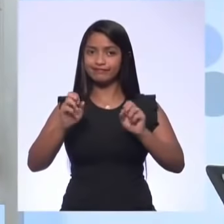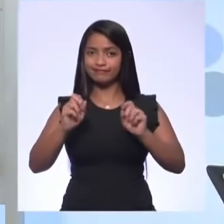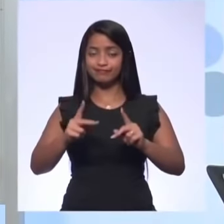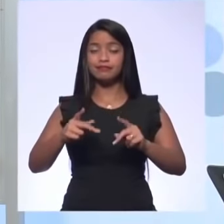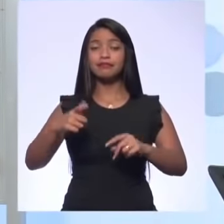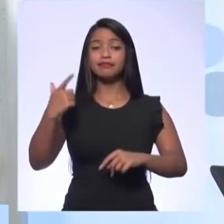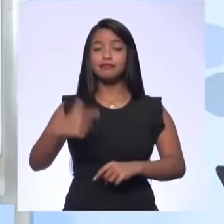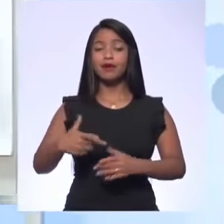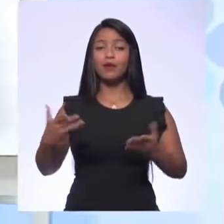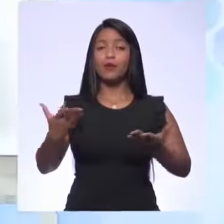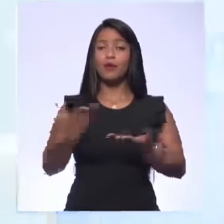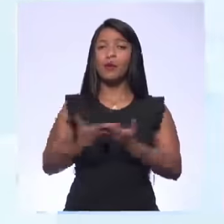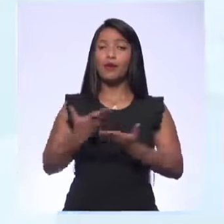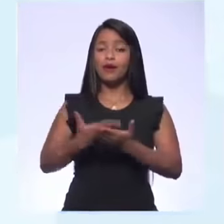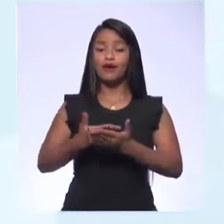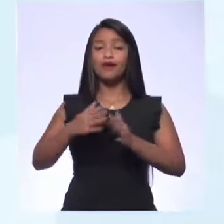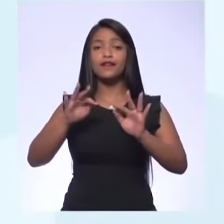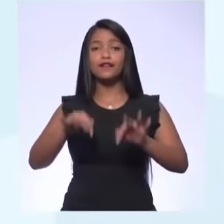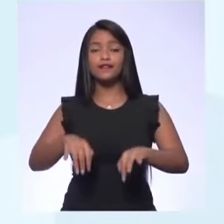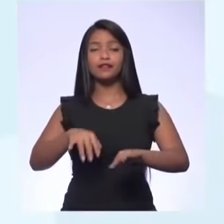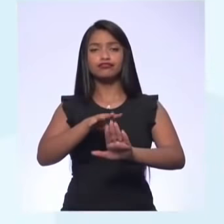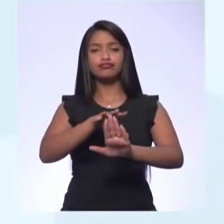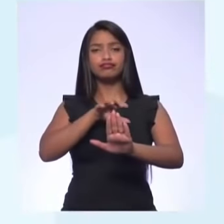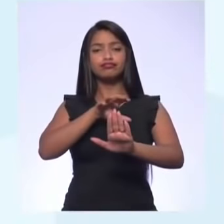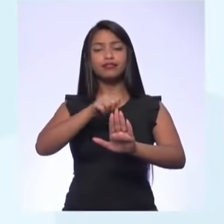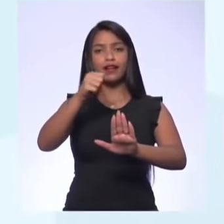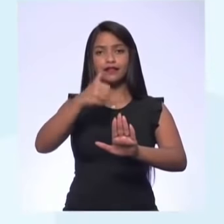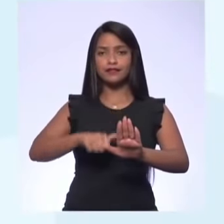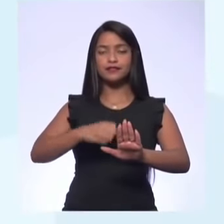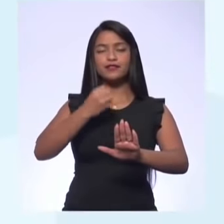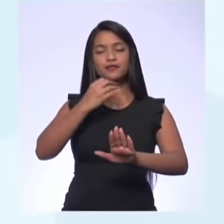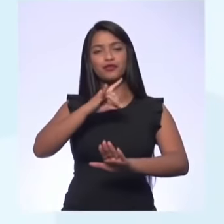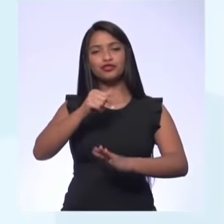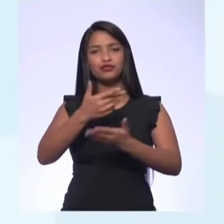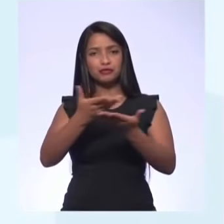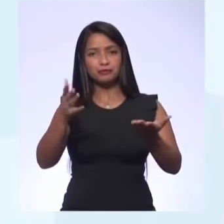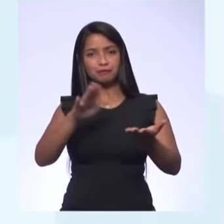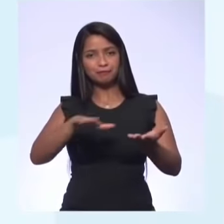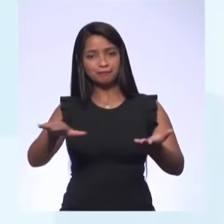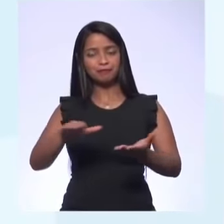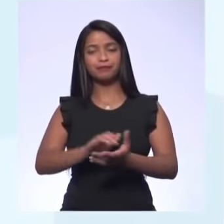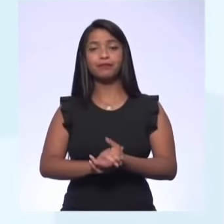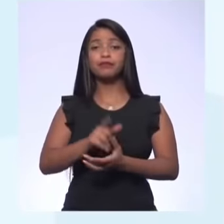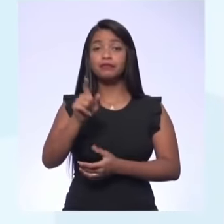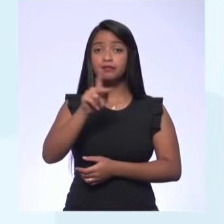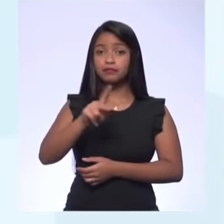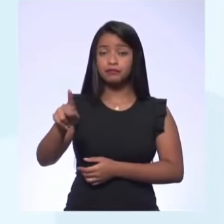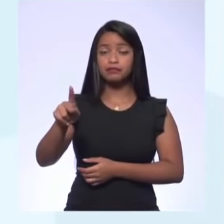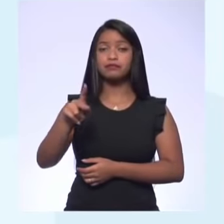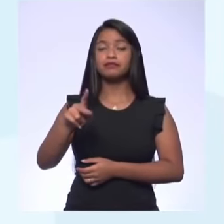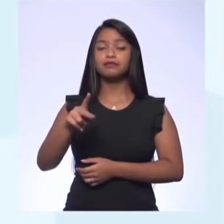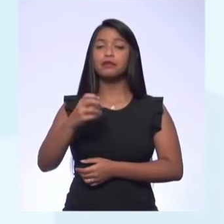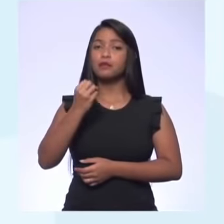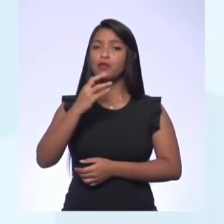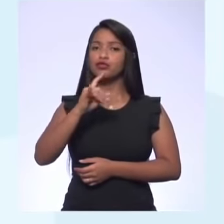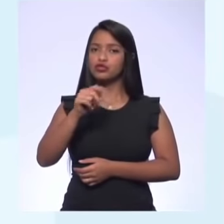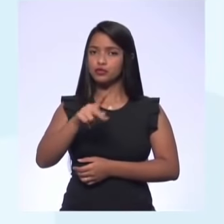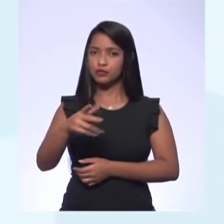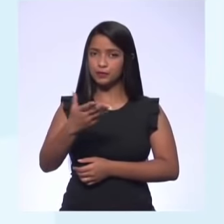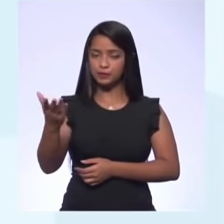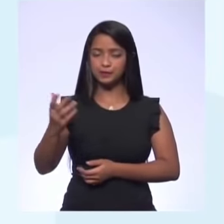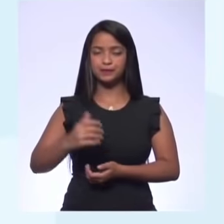a avaliação da aula. Have a nice Children's Day. Tem um bom dia das crianças. Teachers, have a nice Teachers' Day. Tem um bom dia dos